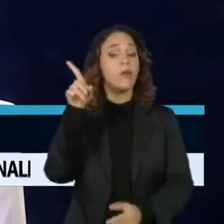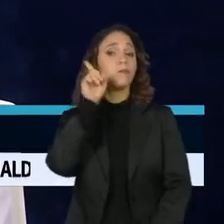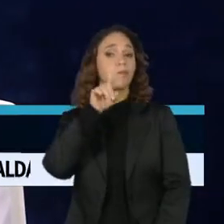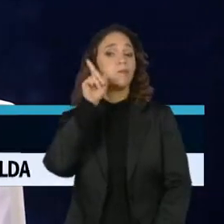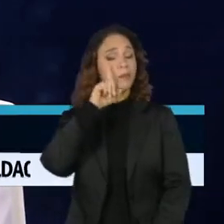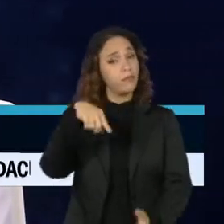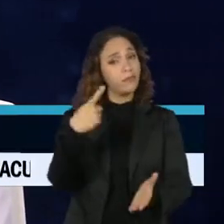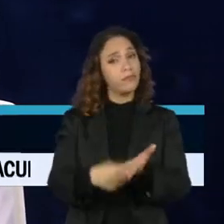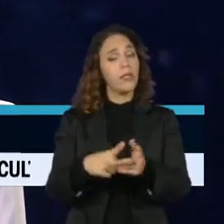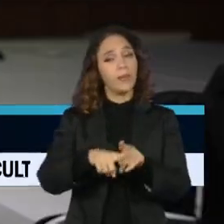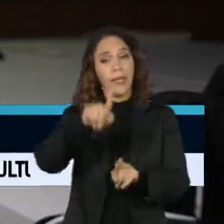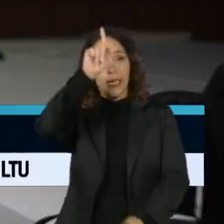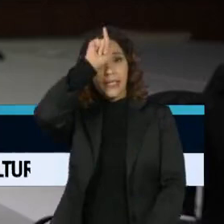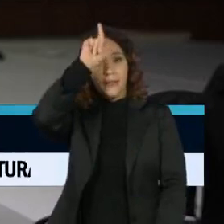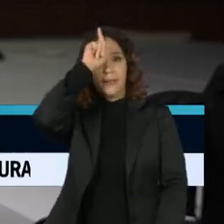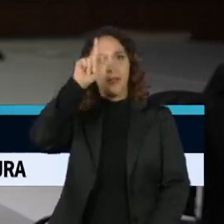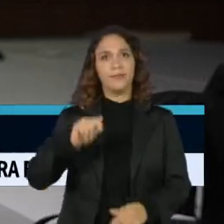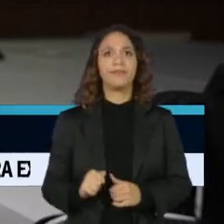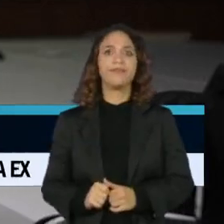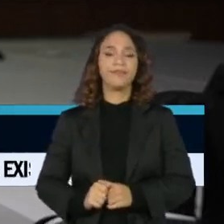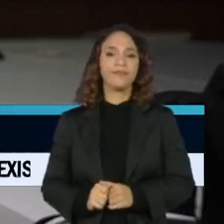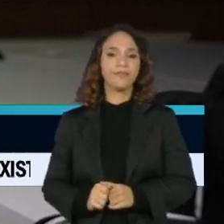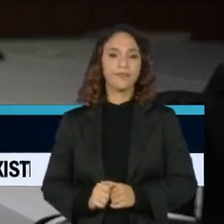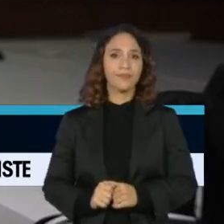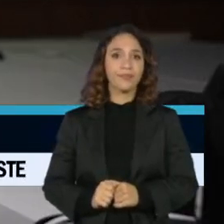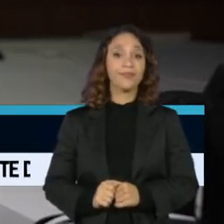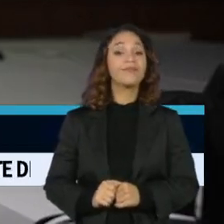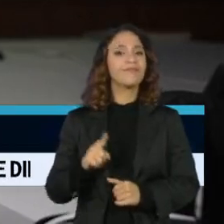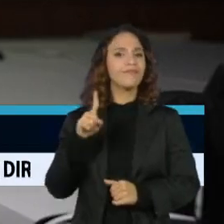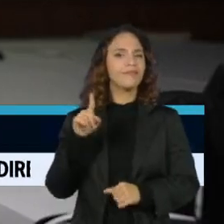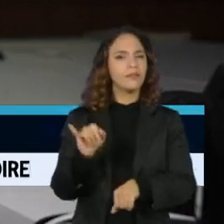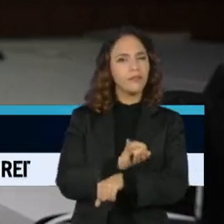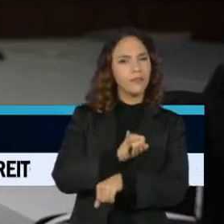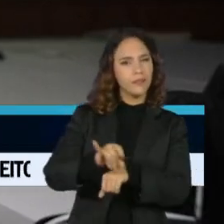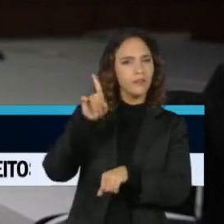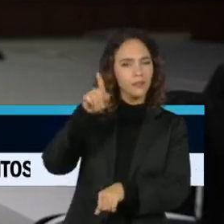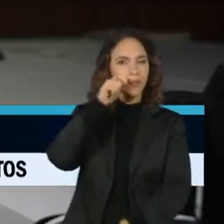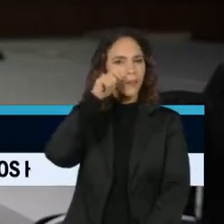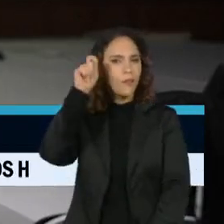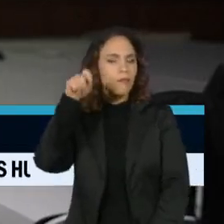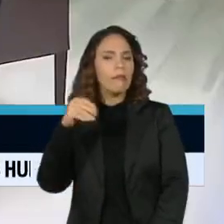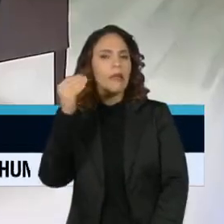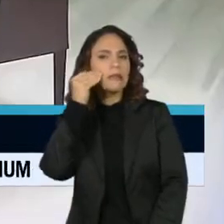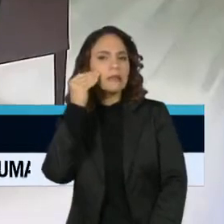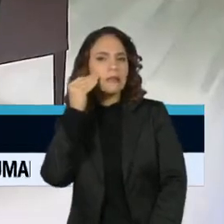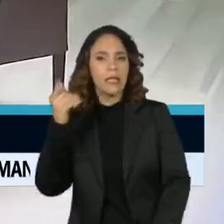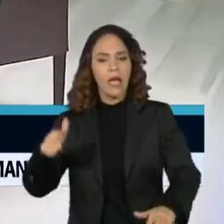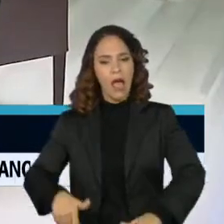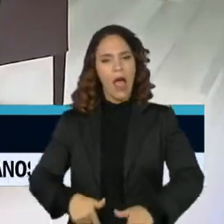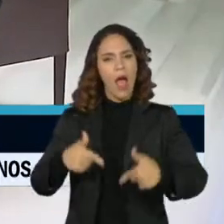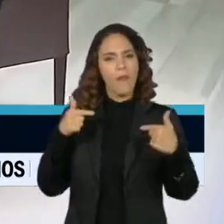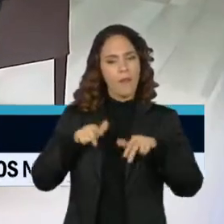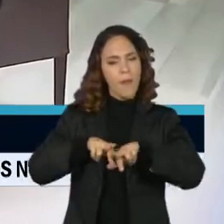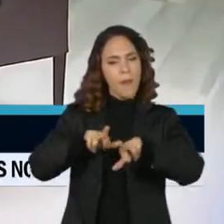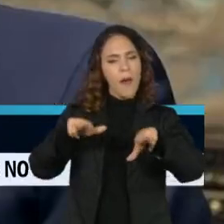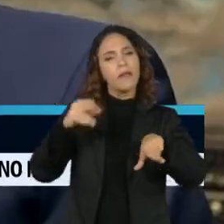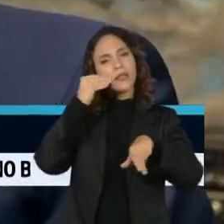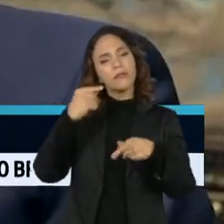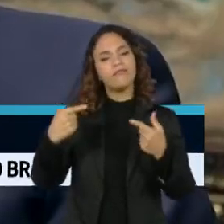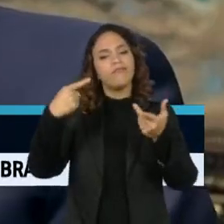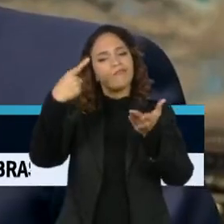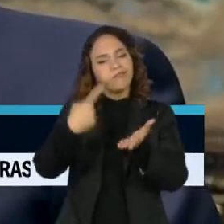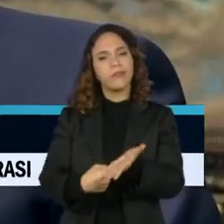Unidos e pela Alemanha. A estratégia ucraniana é se fortalecer para então sentar à mesa